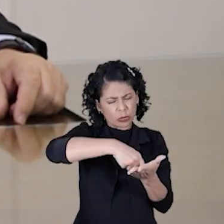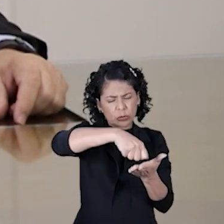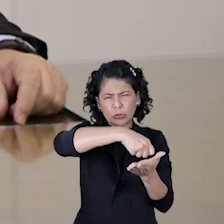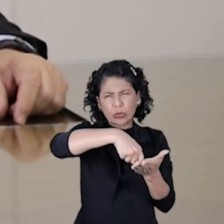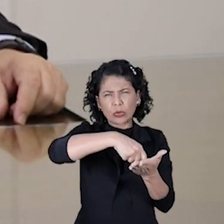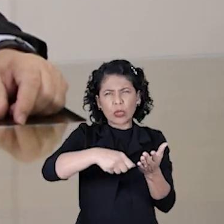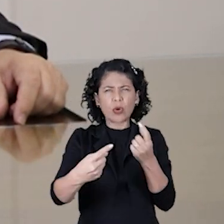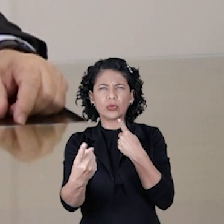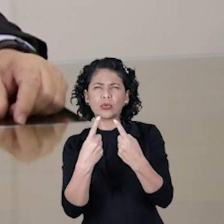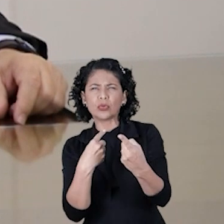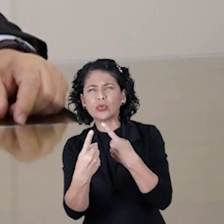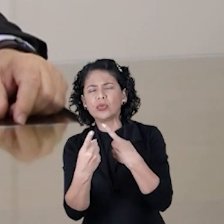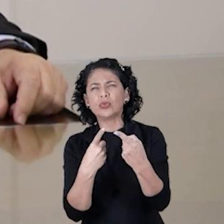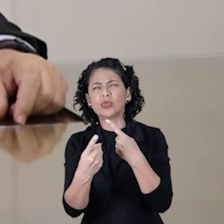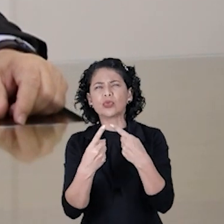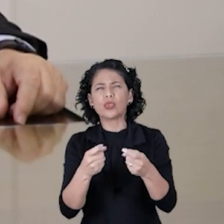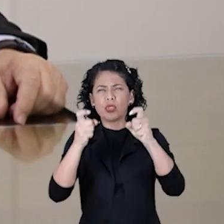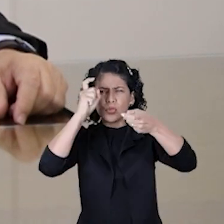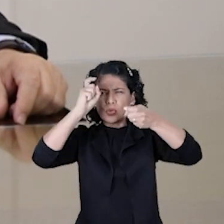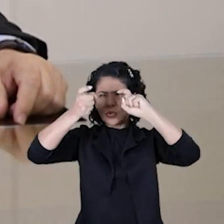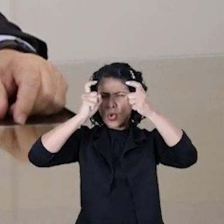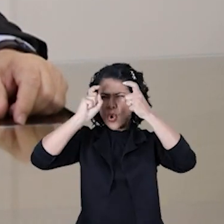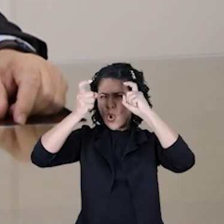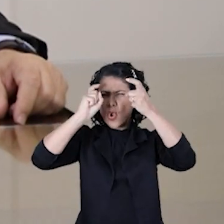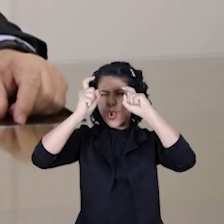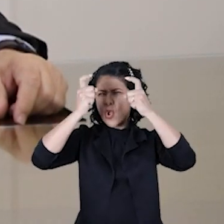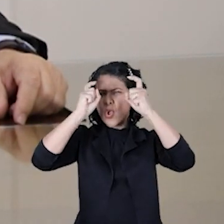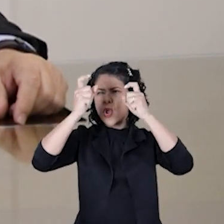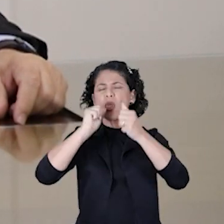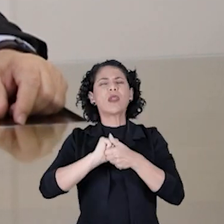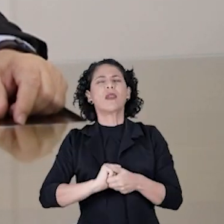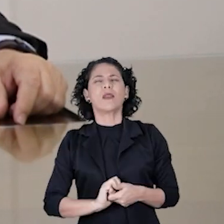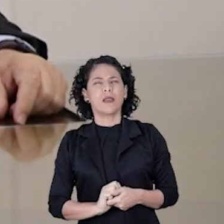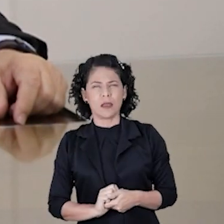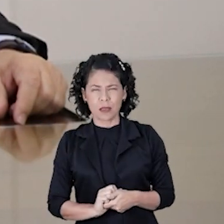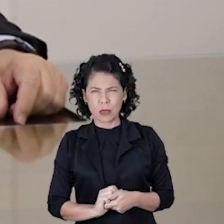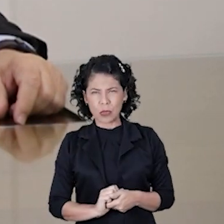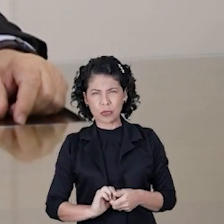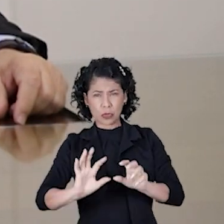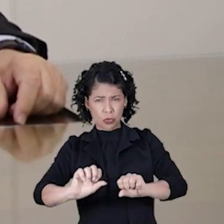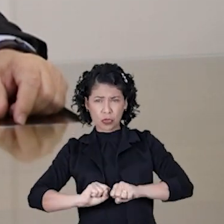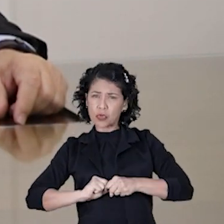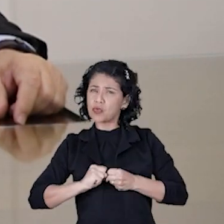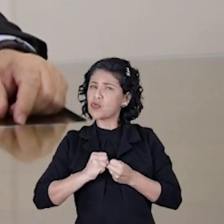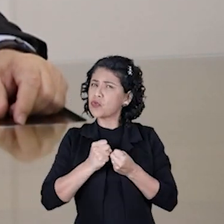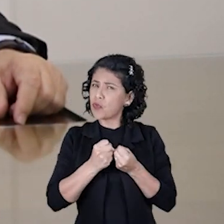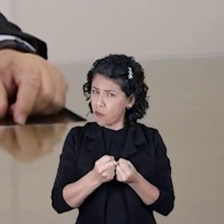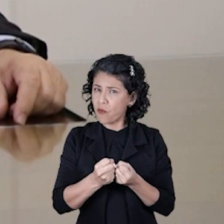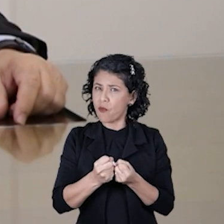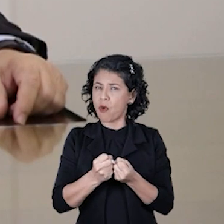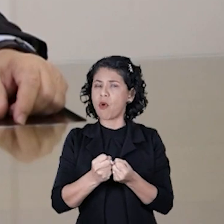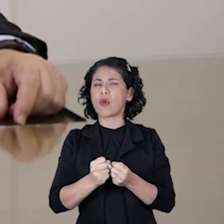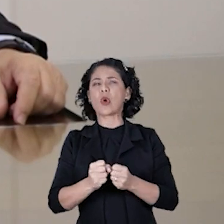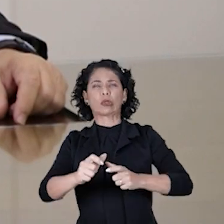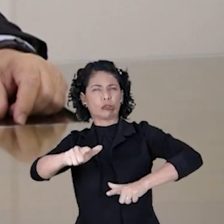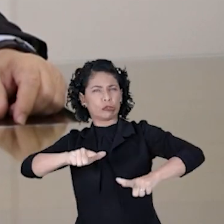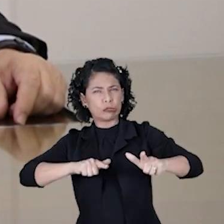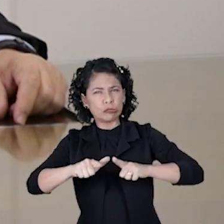só na elaboração, na discussão dessas metas, mas também já na